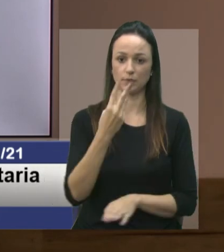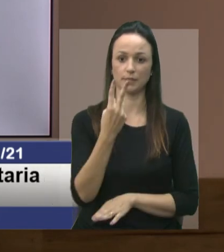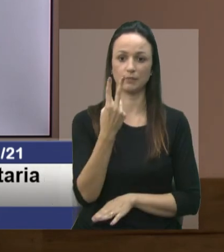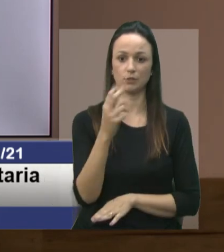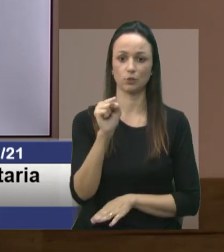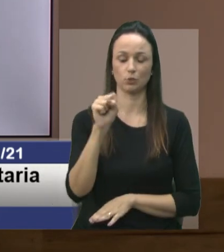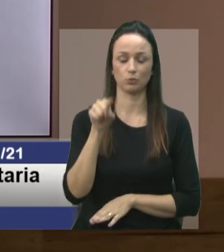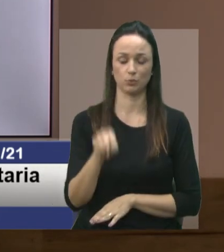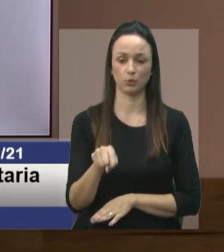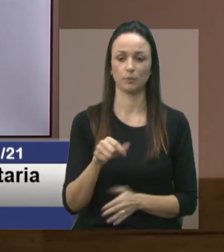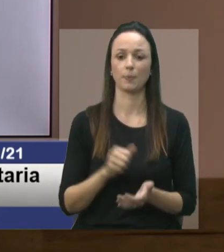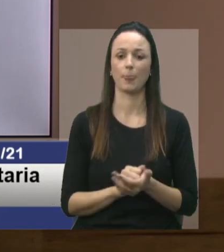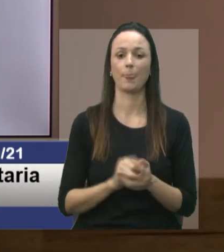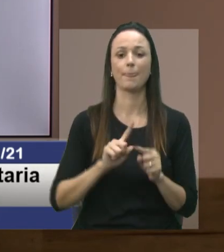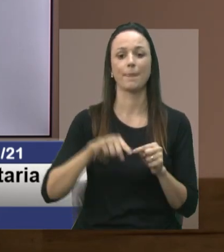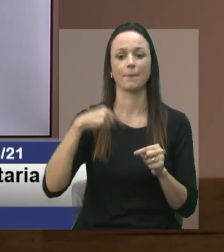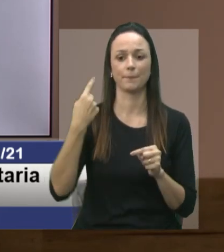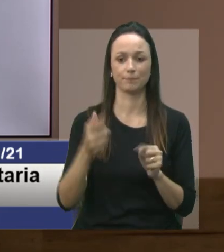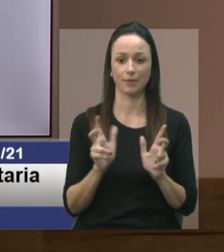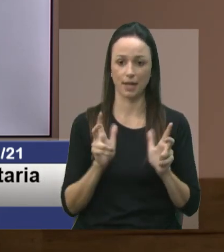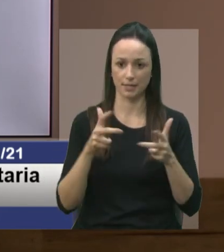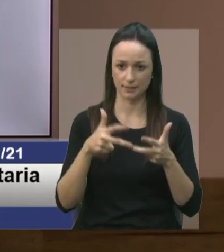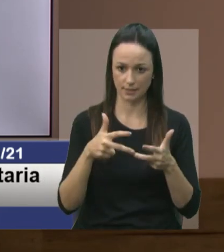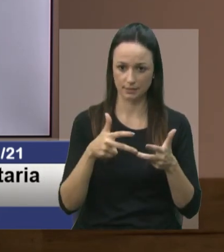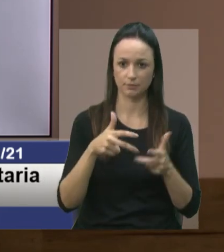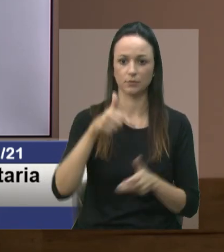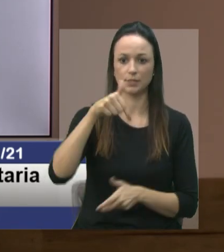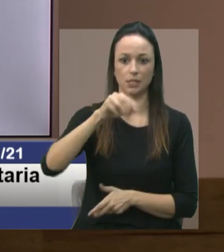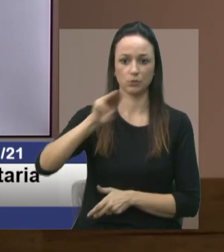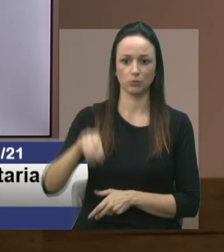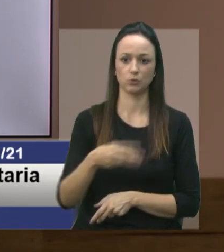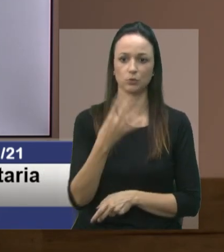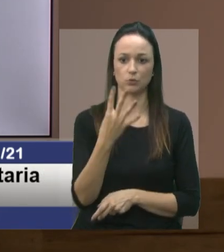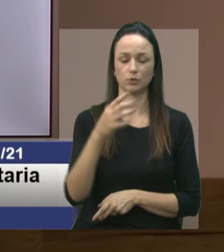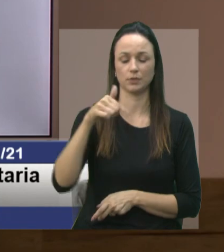R$ 328.000. Depois vem Câmara,